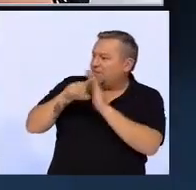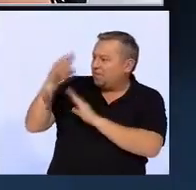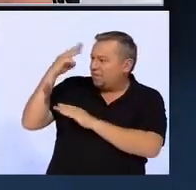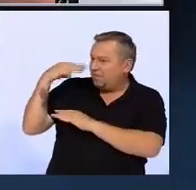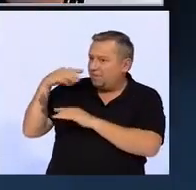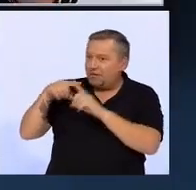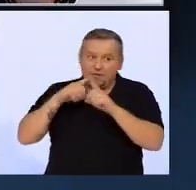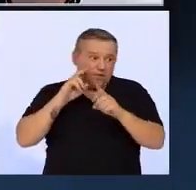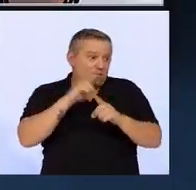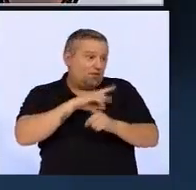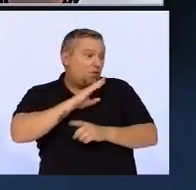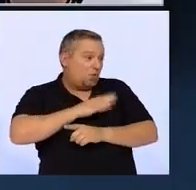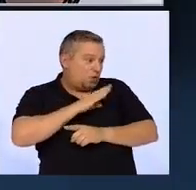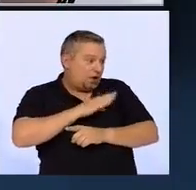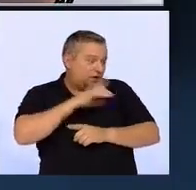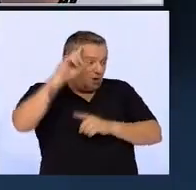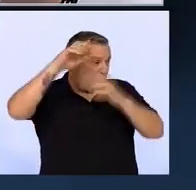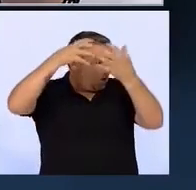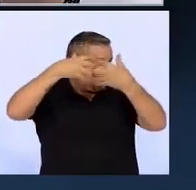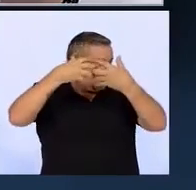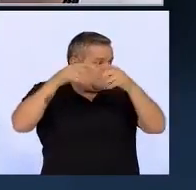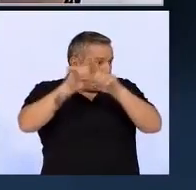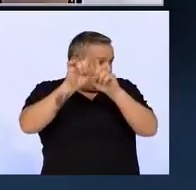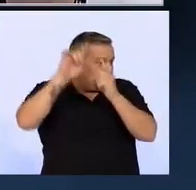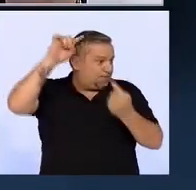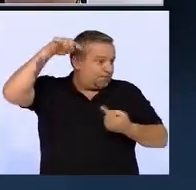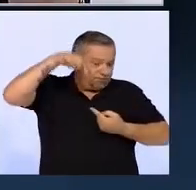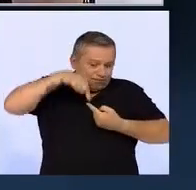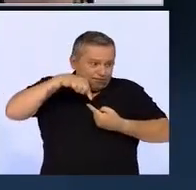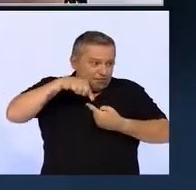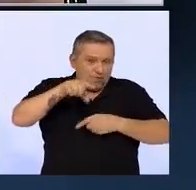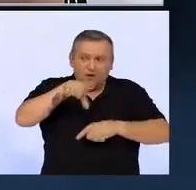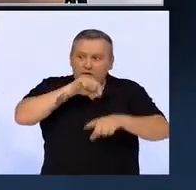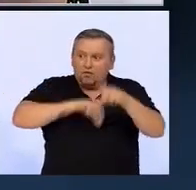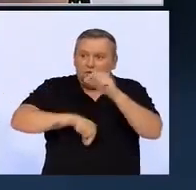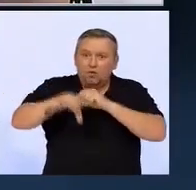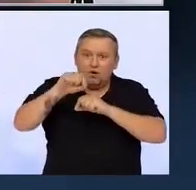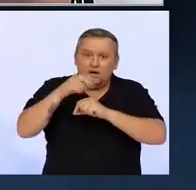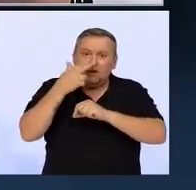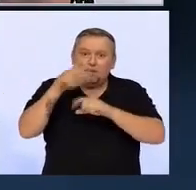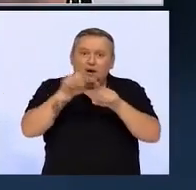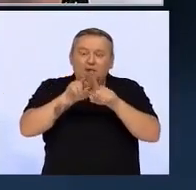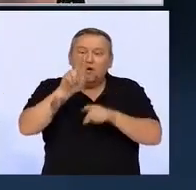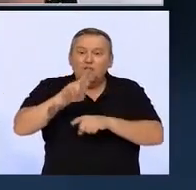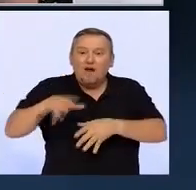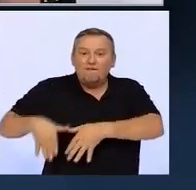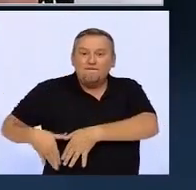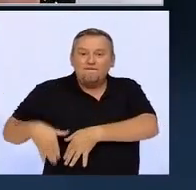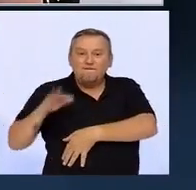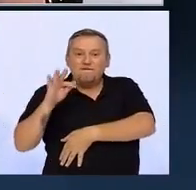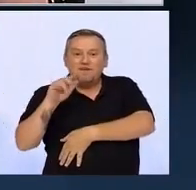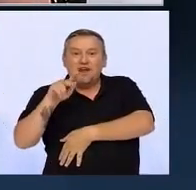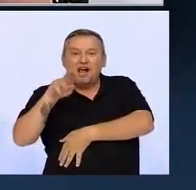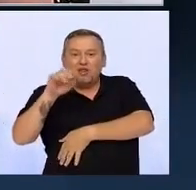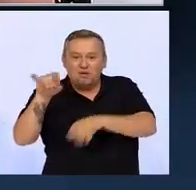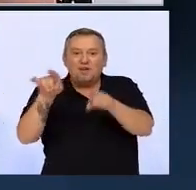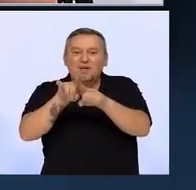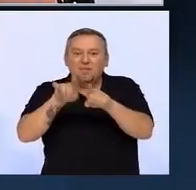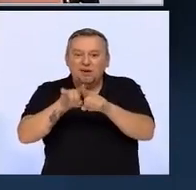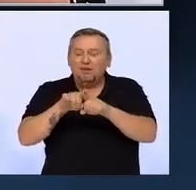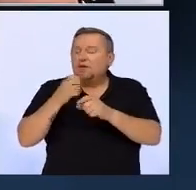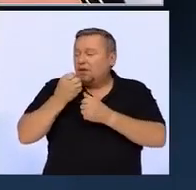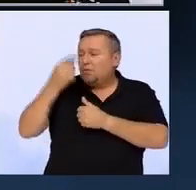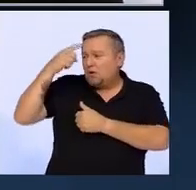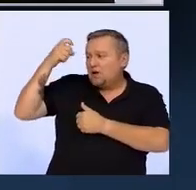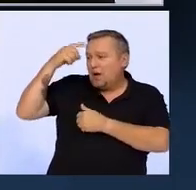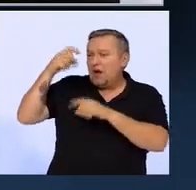com o coração, podia votar com o cérebro, mas está escolhendo votar com o fígado. Está escolhendo votar com ódio. Essa é uma boa ideia. Mas por